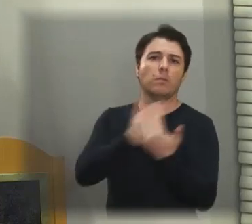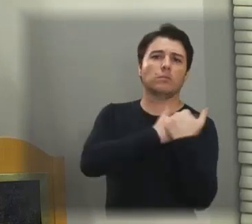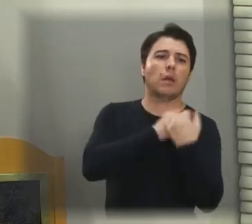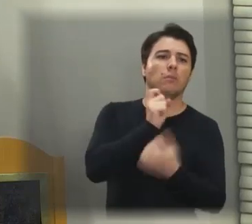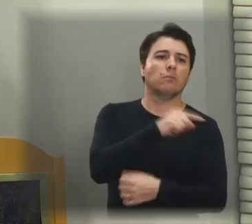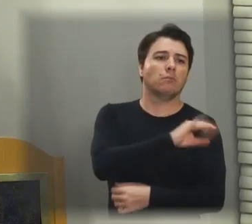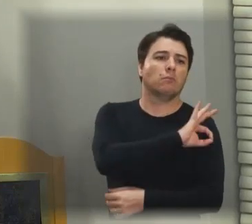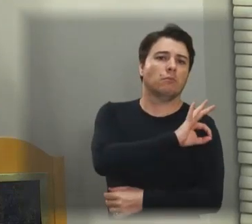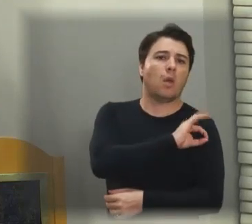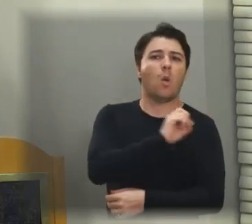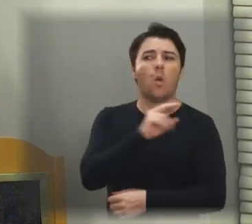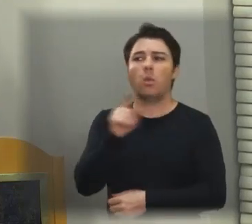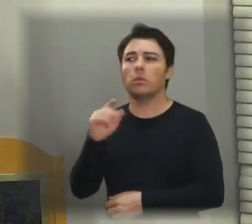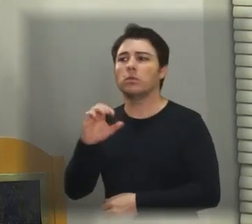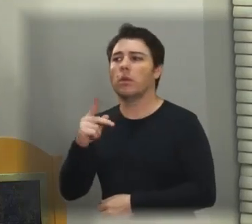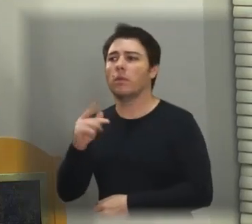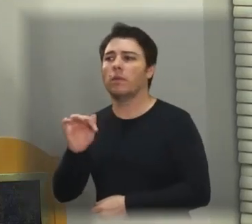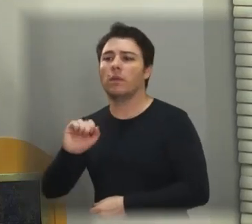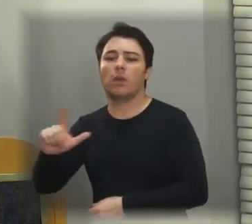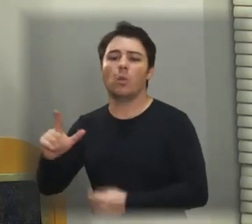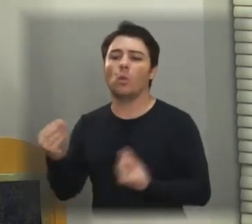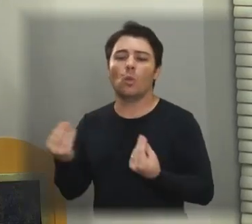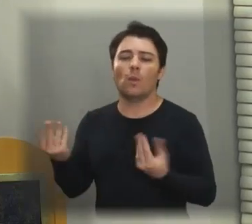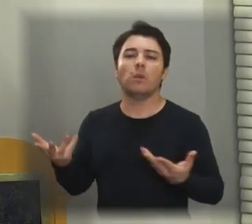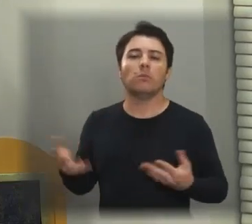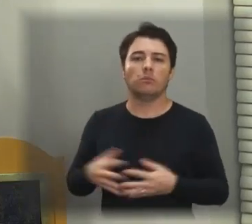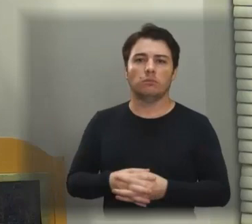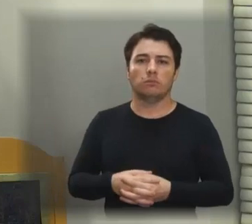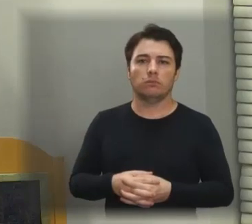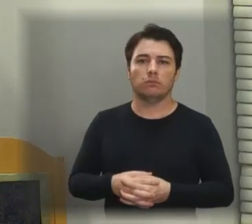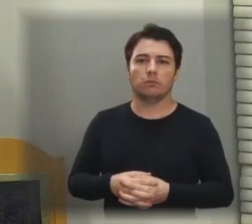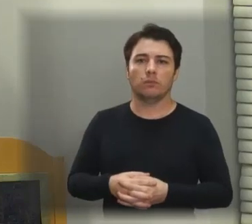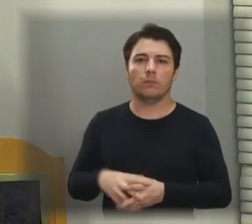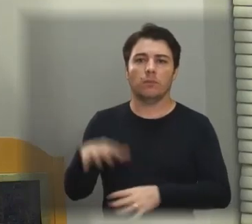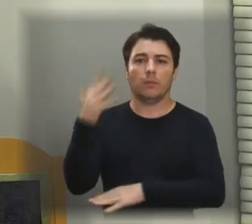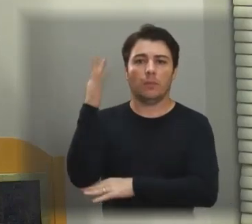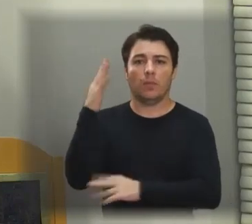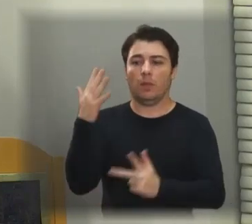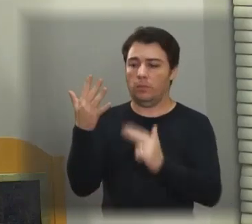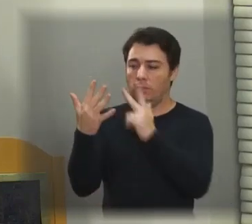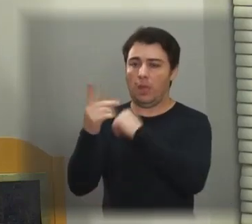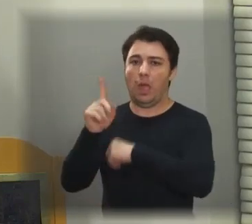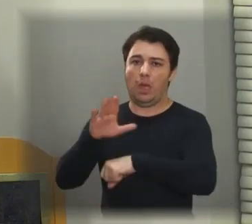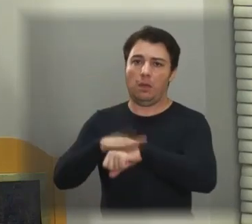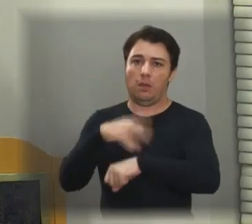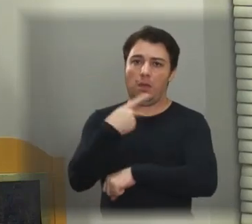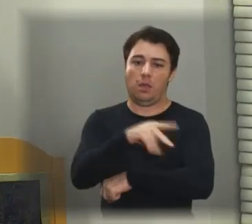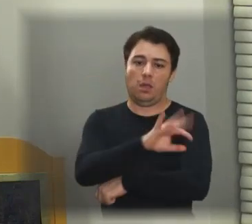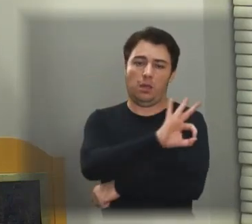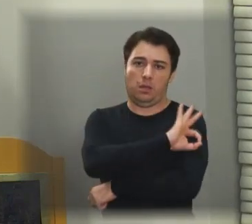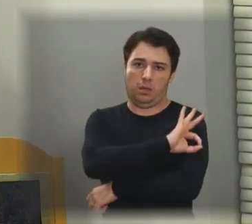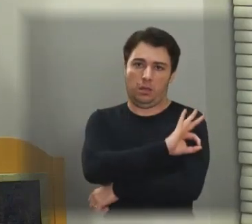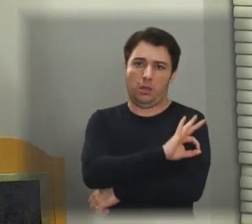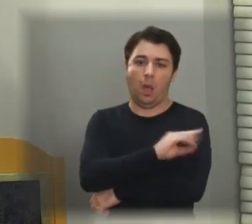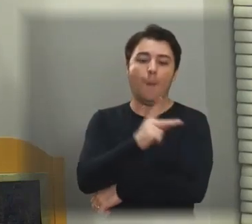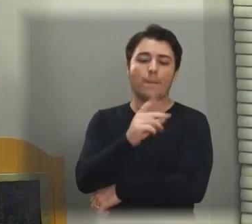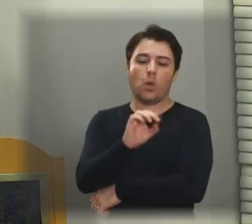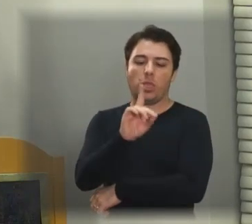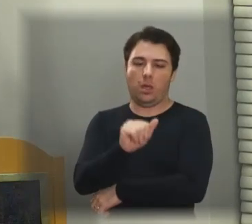município ou é responsável da CPFL a poda é responsabilidade do município poda